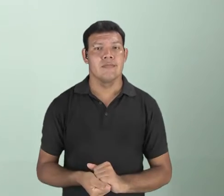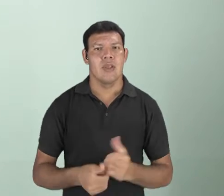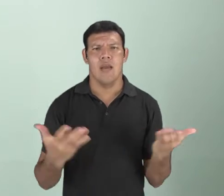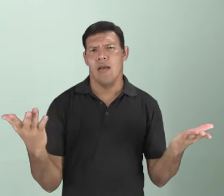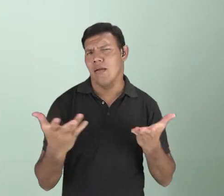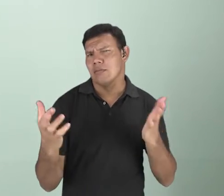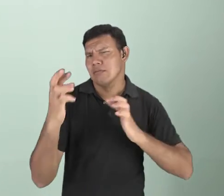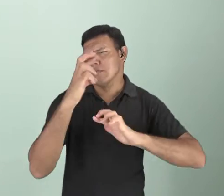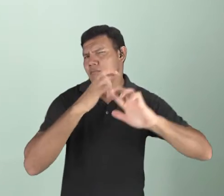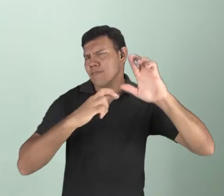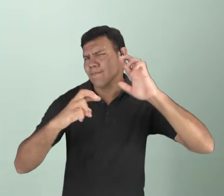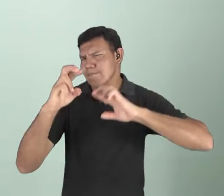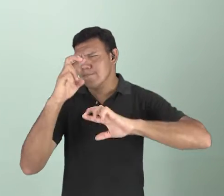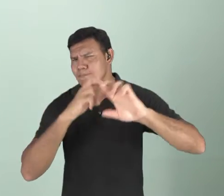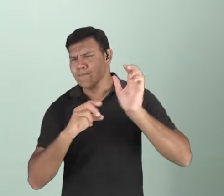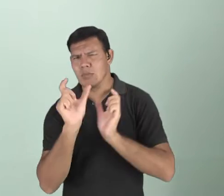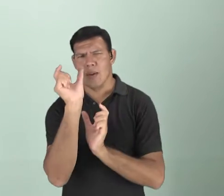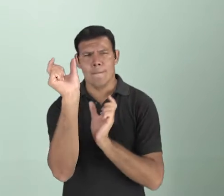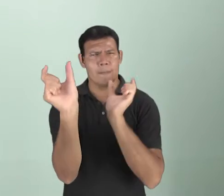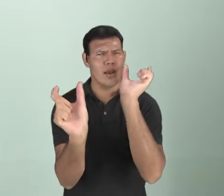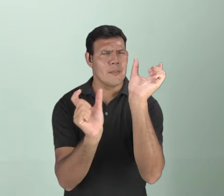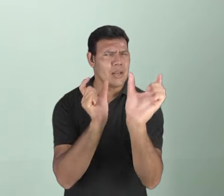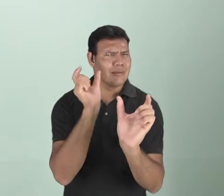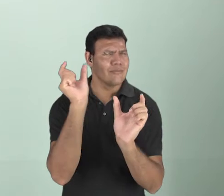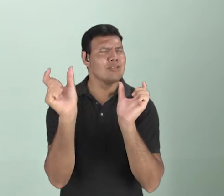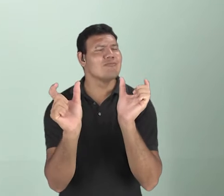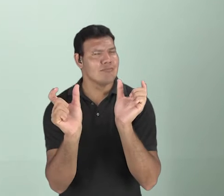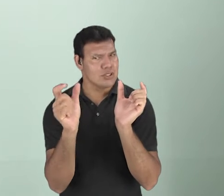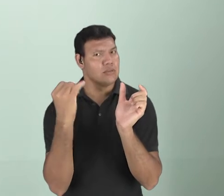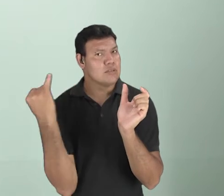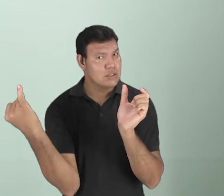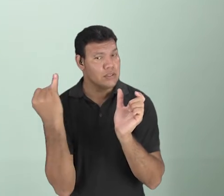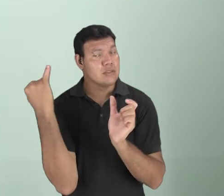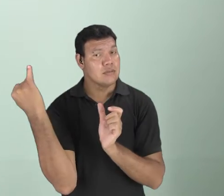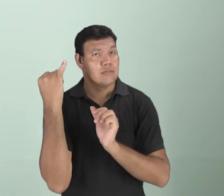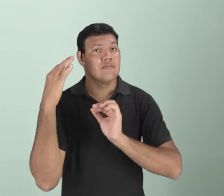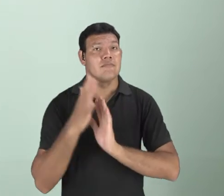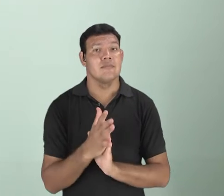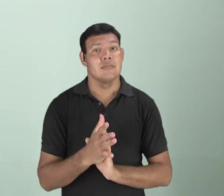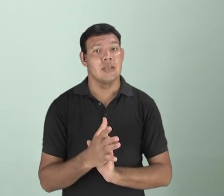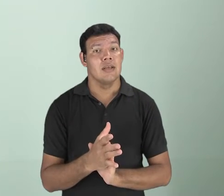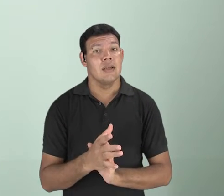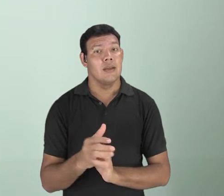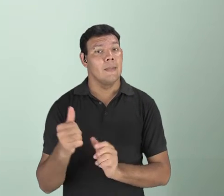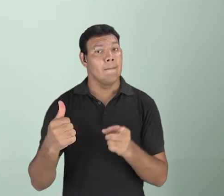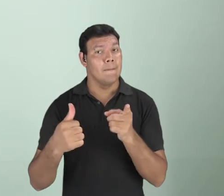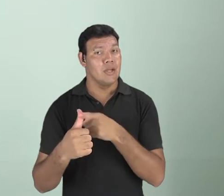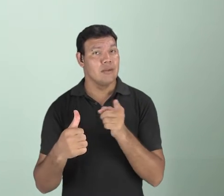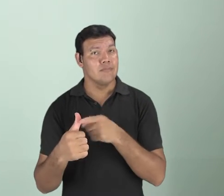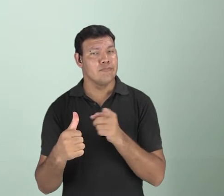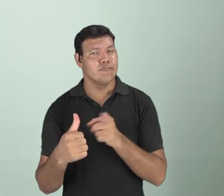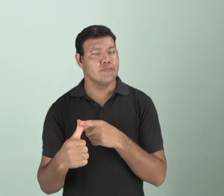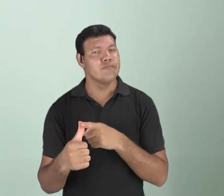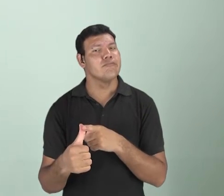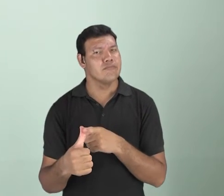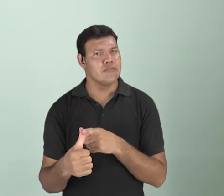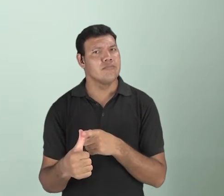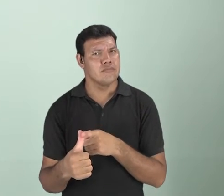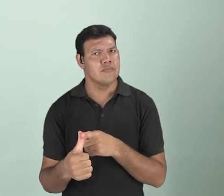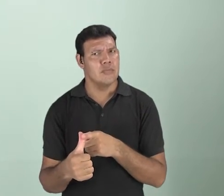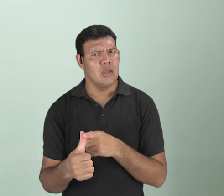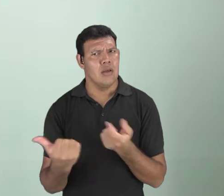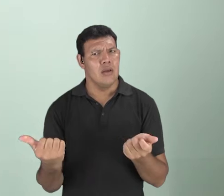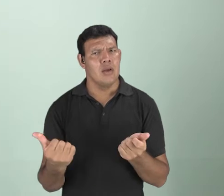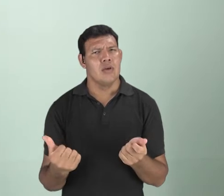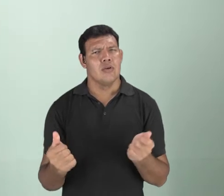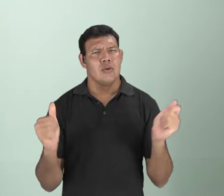algumas expressões, algumas palavras que são chaves. Primeiro, produção em massa. A